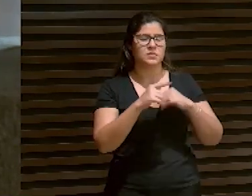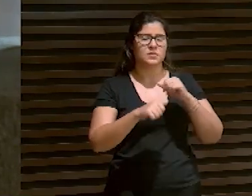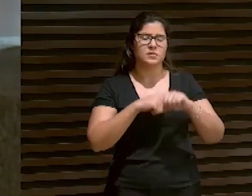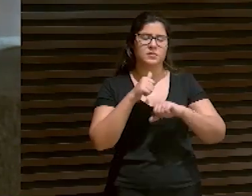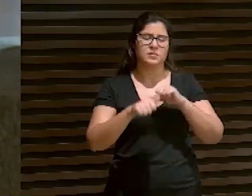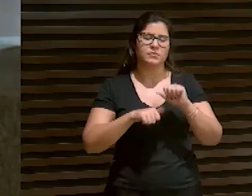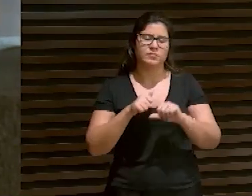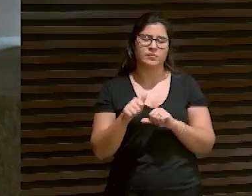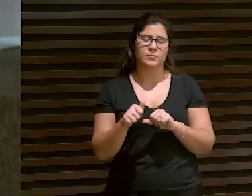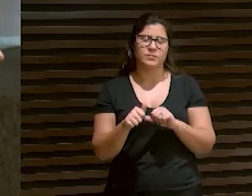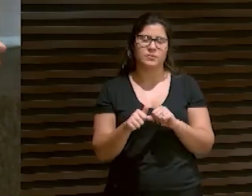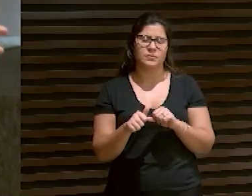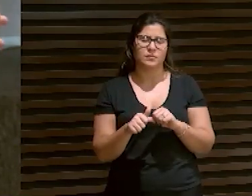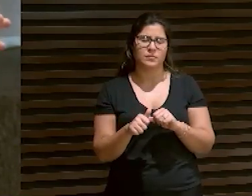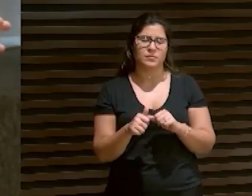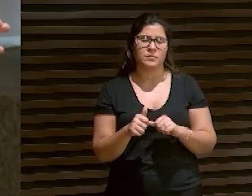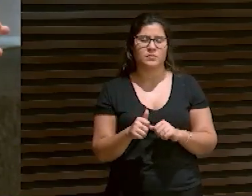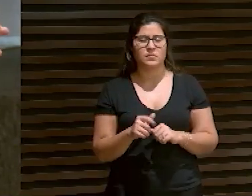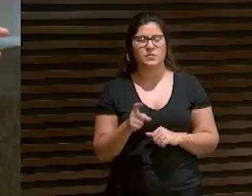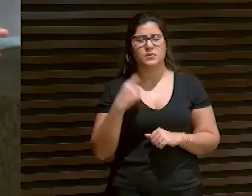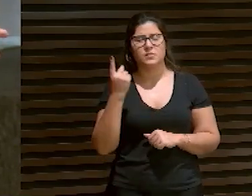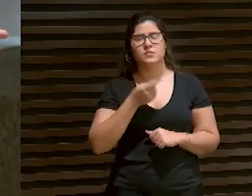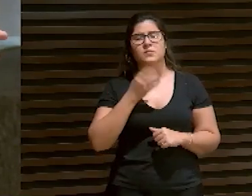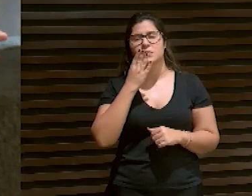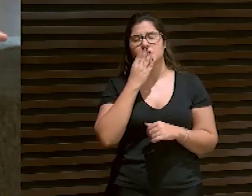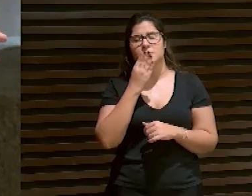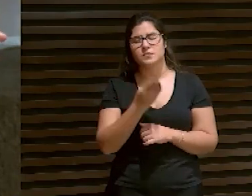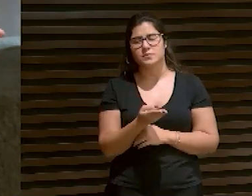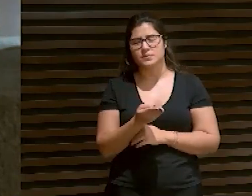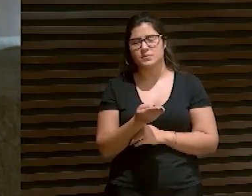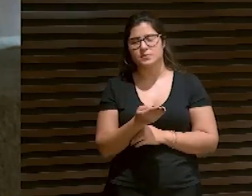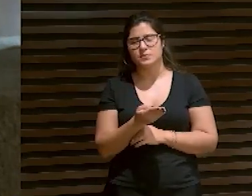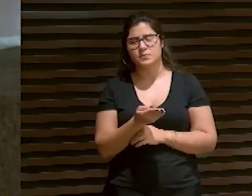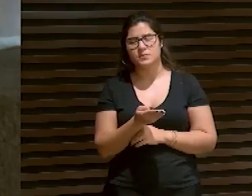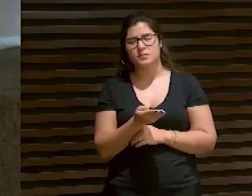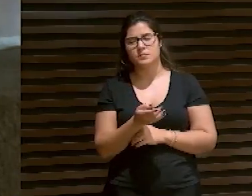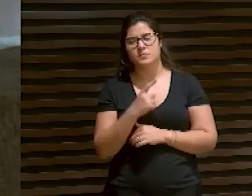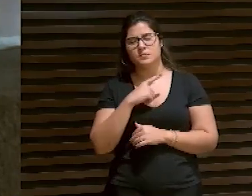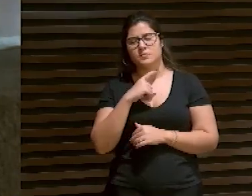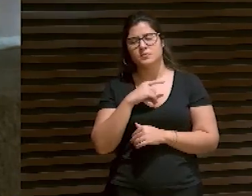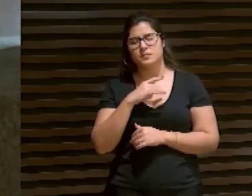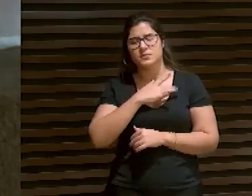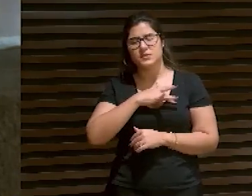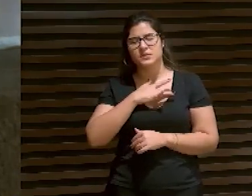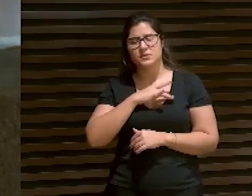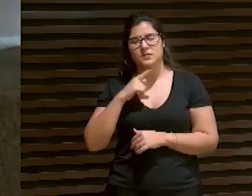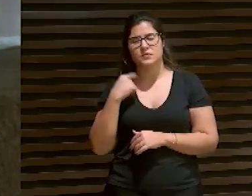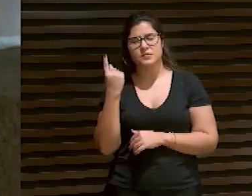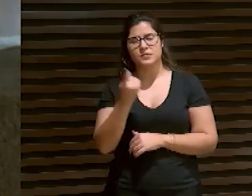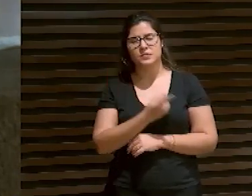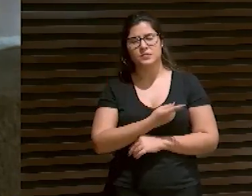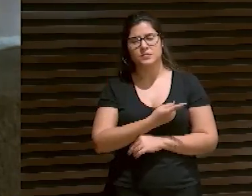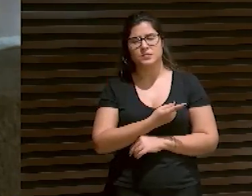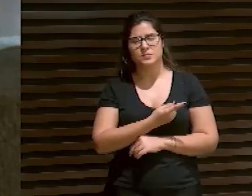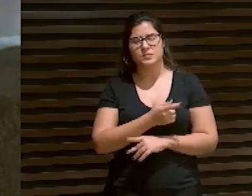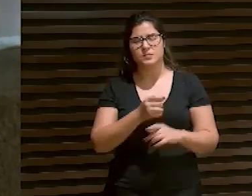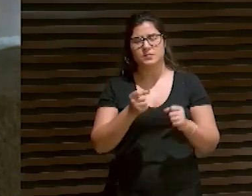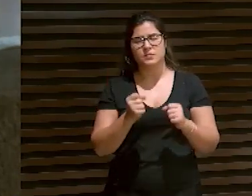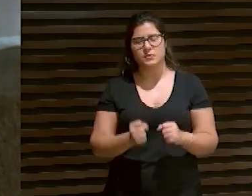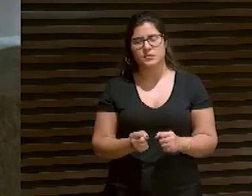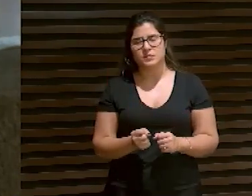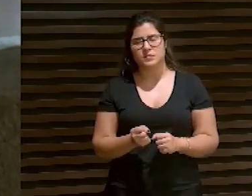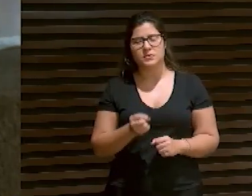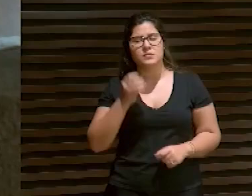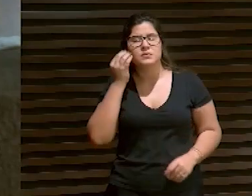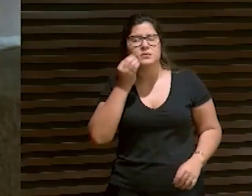transformado. Então nós pedimos que tenha misericórdia de nós e possamos